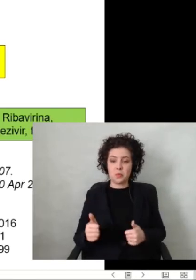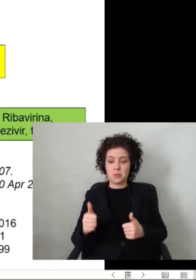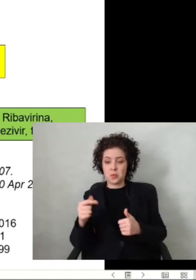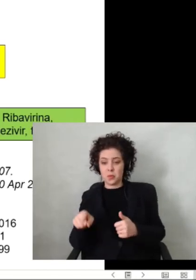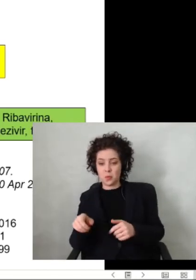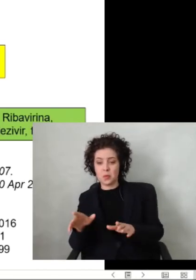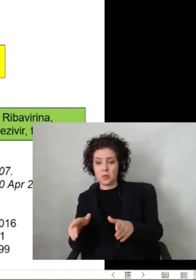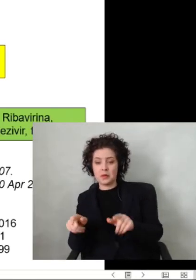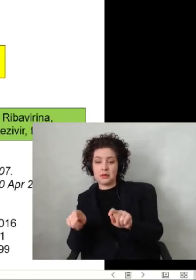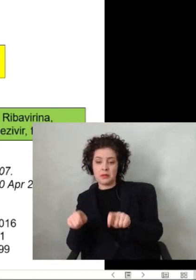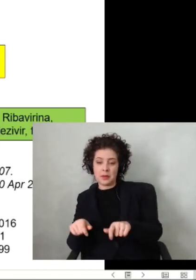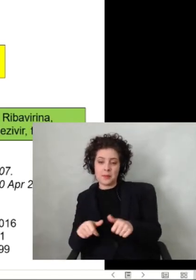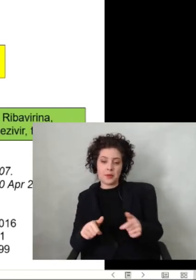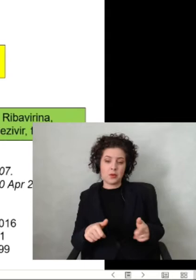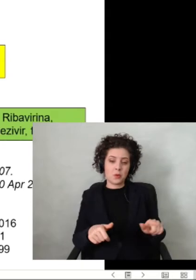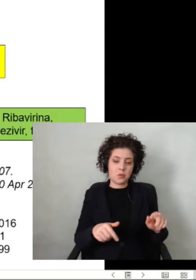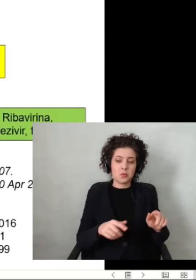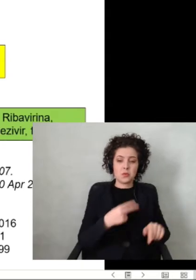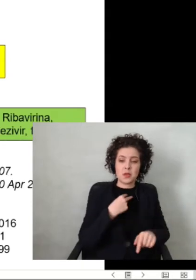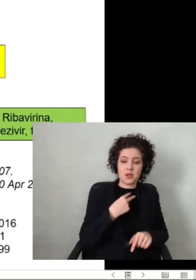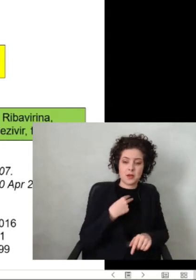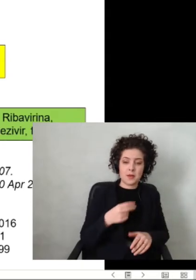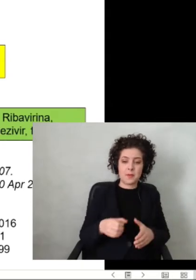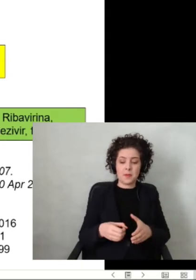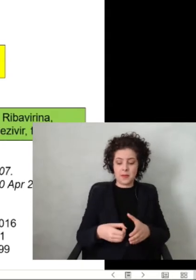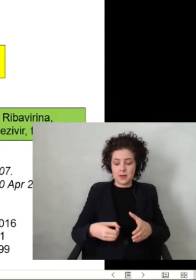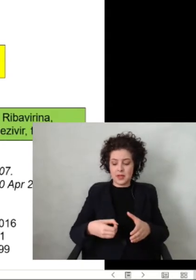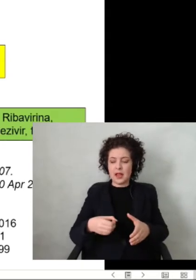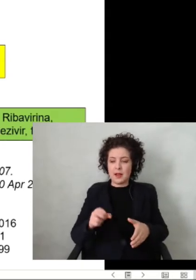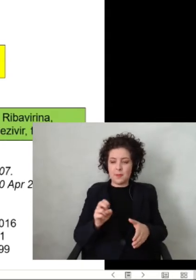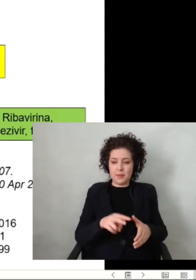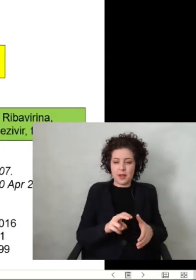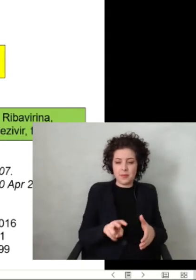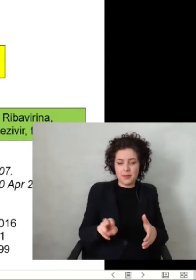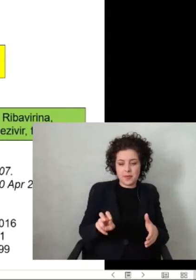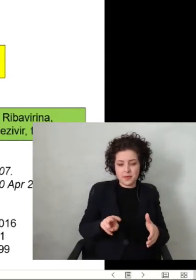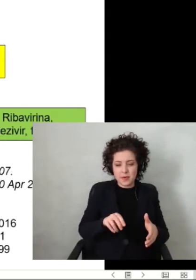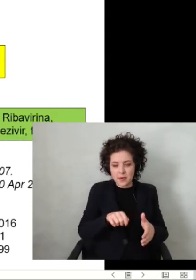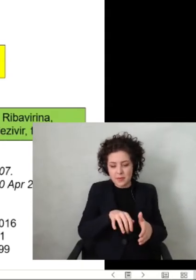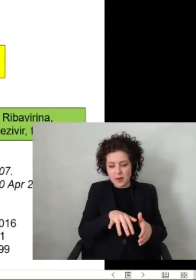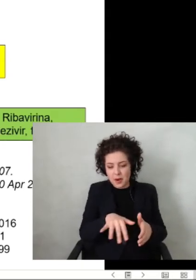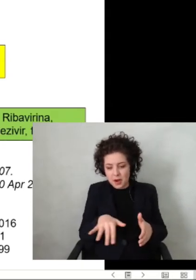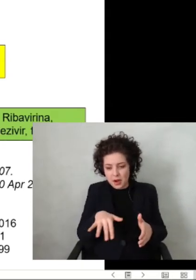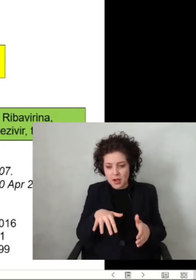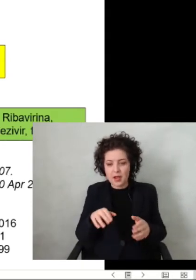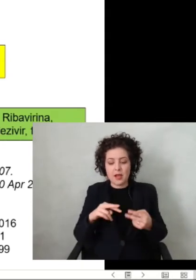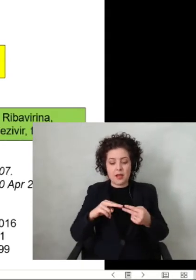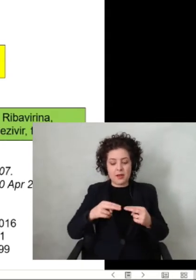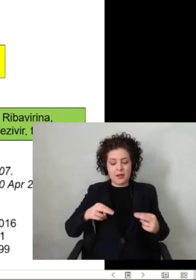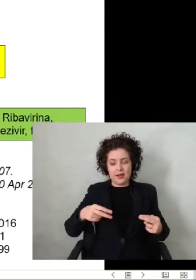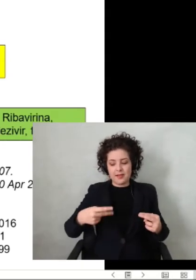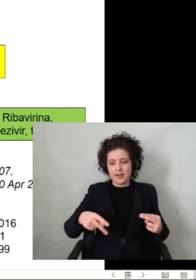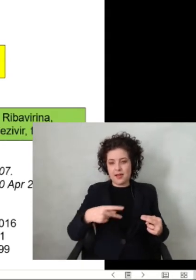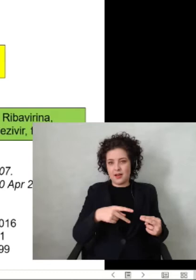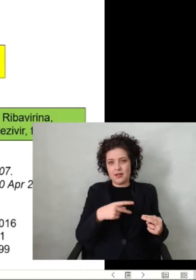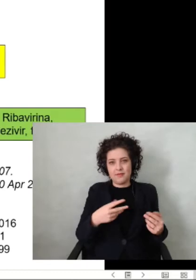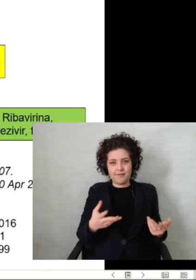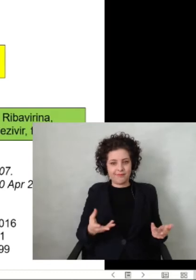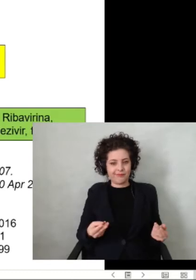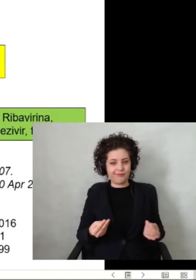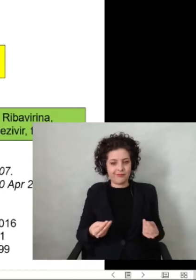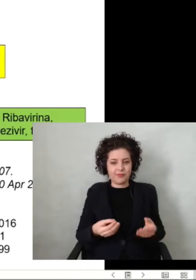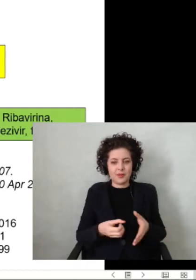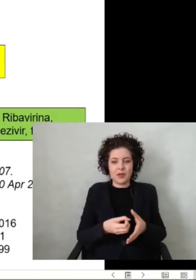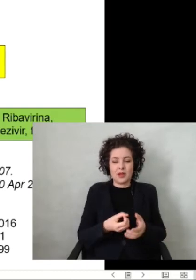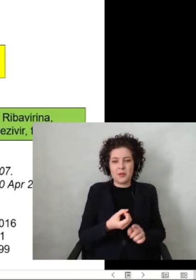está pervertendo a maquinaria celular, você vai fazer o seu próprio RNA. Então, você multiplica a